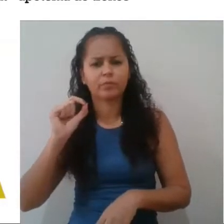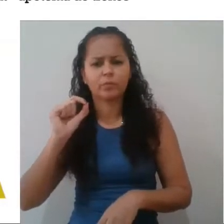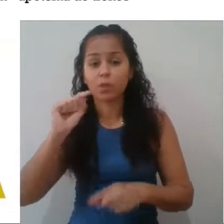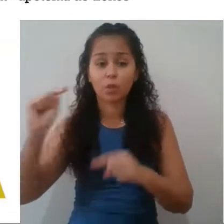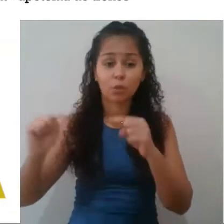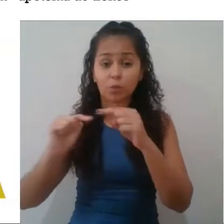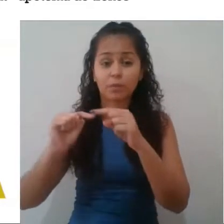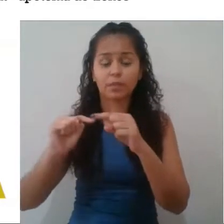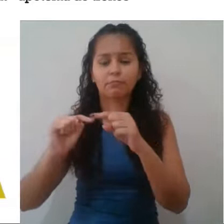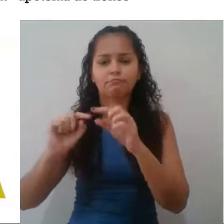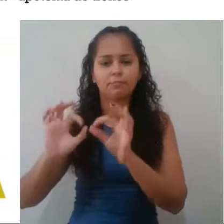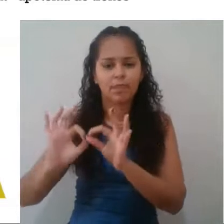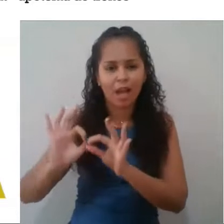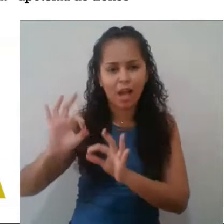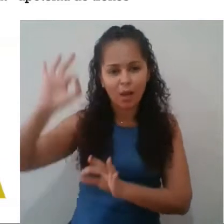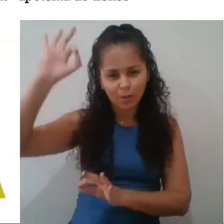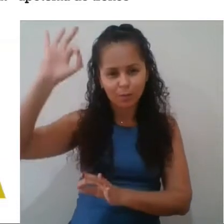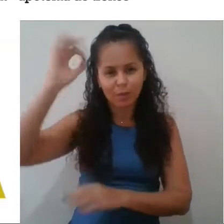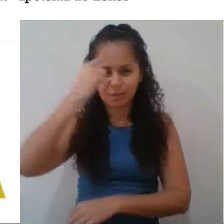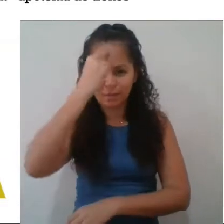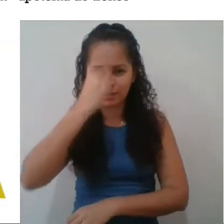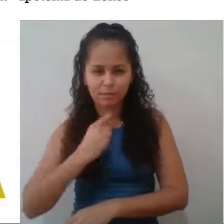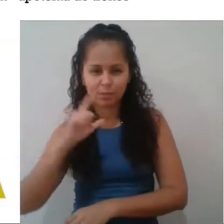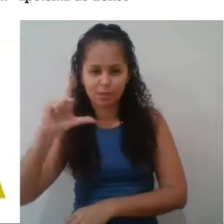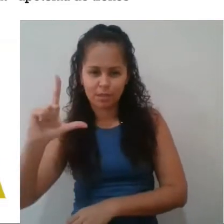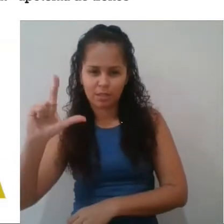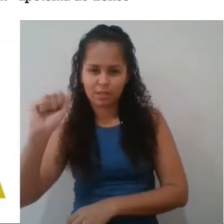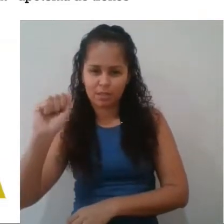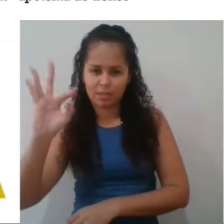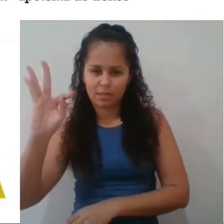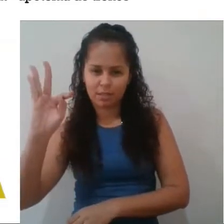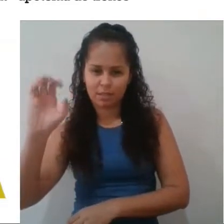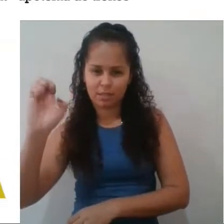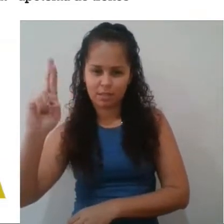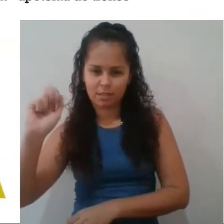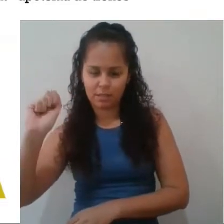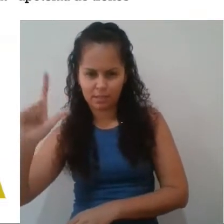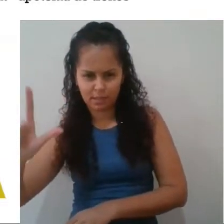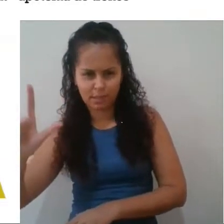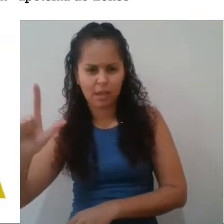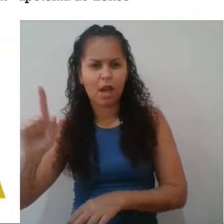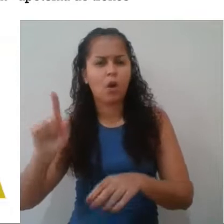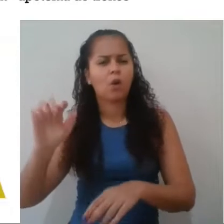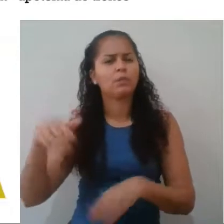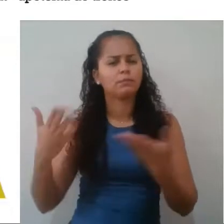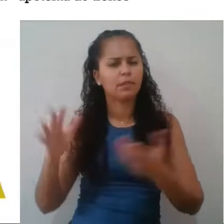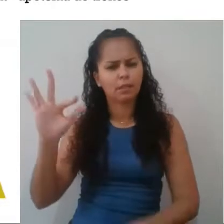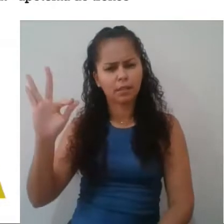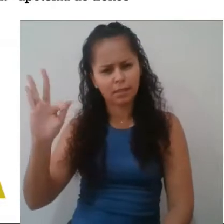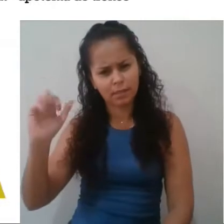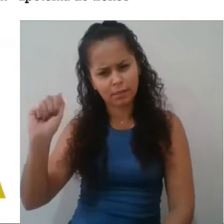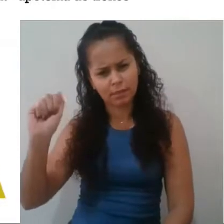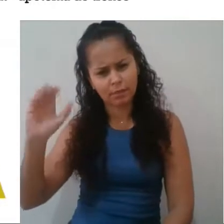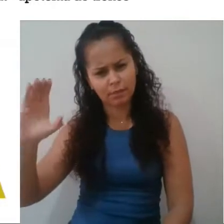altura dessa figura lateral do tronco de pirâmide. E essa face lateral do tronco